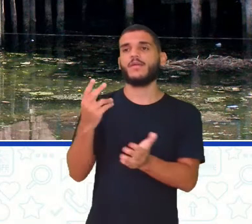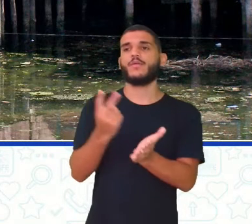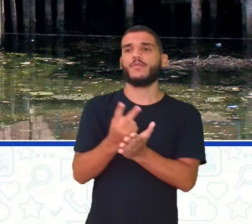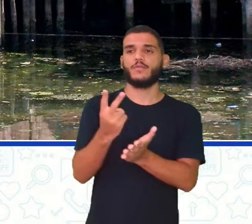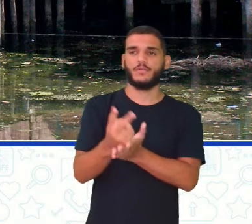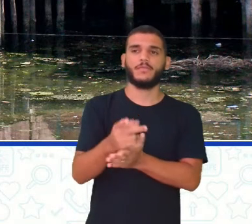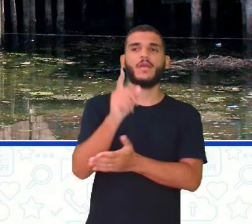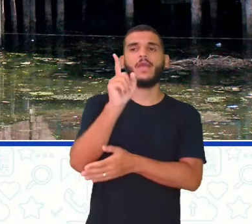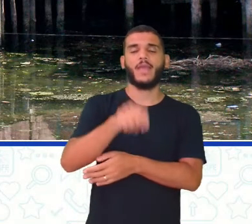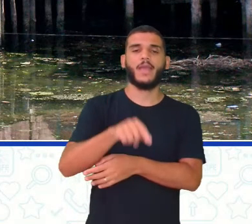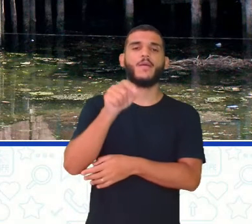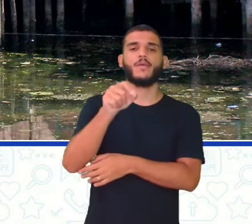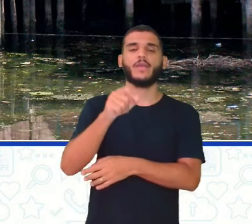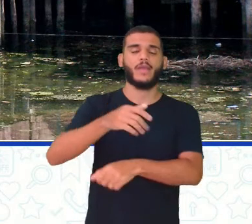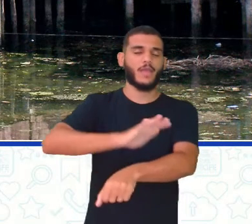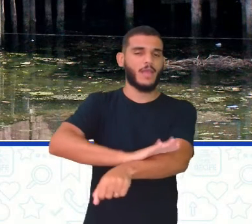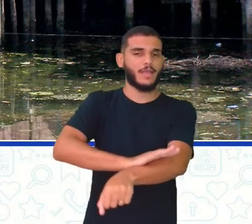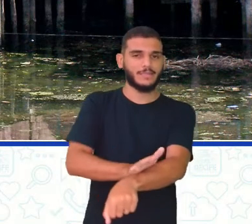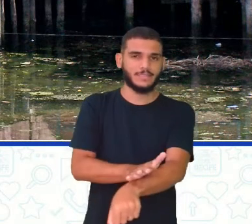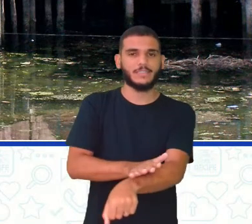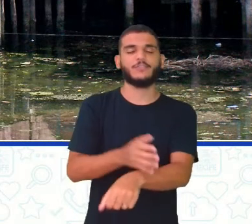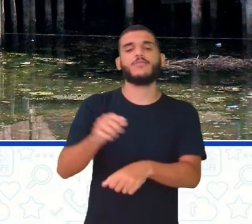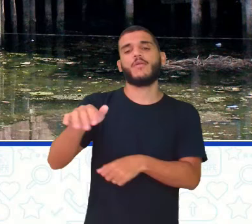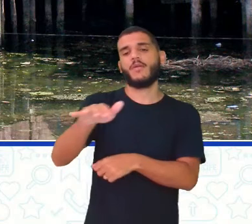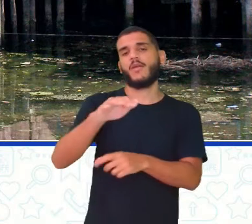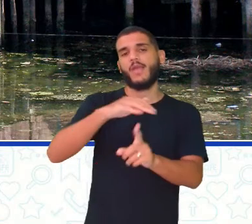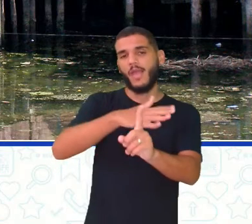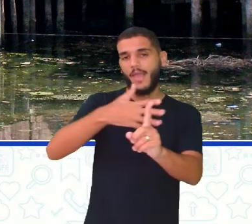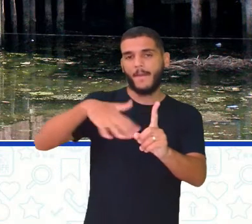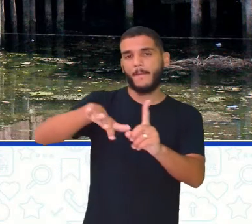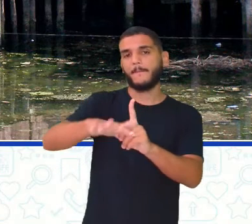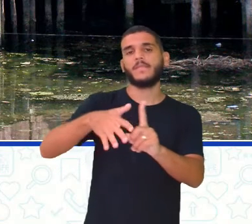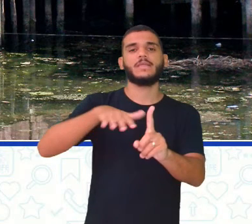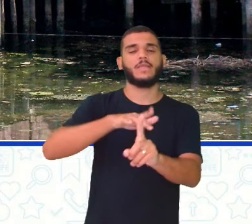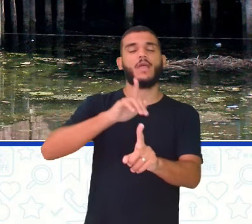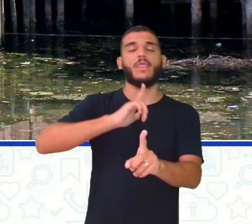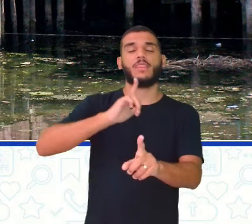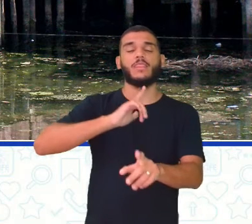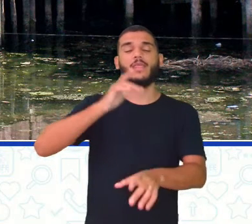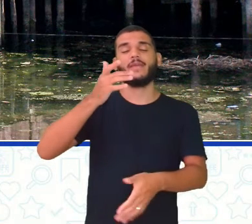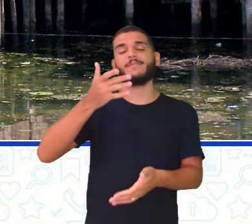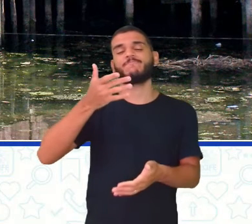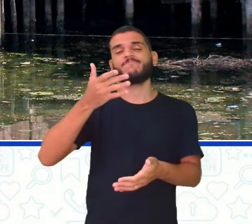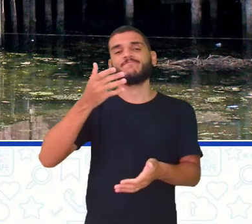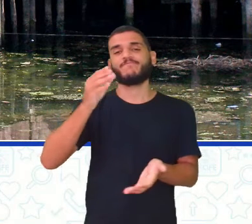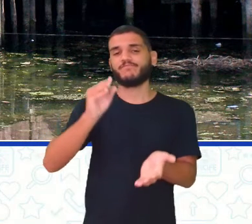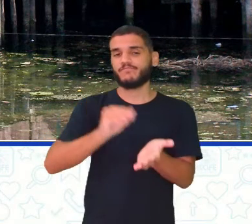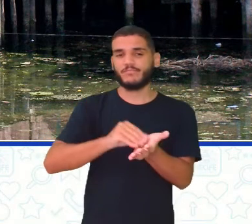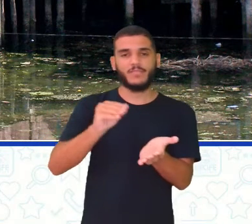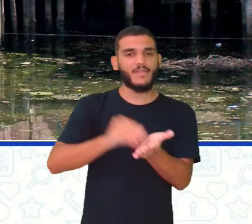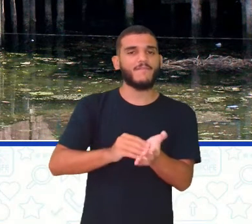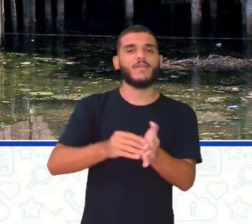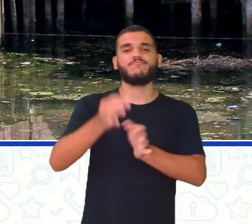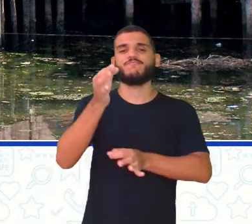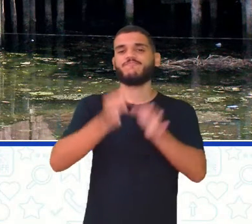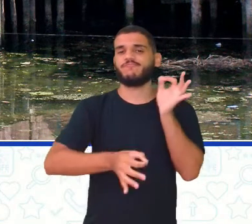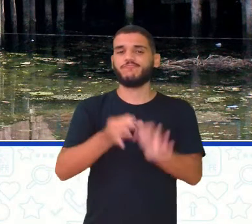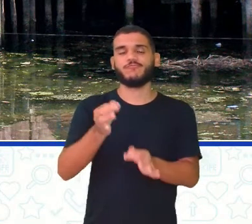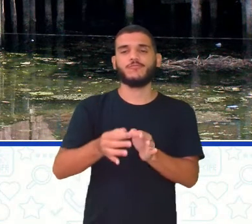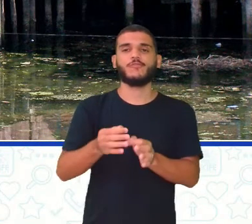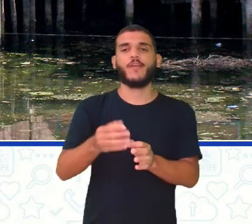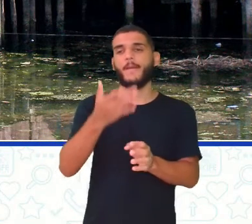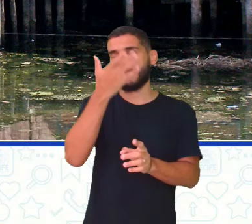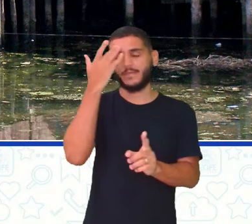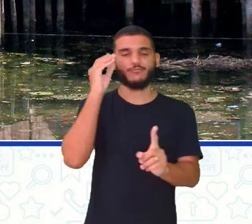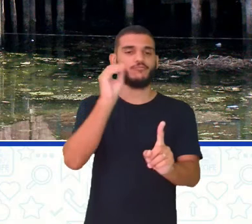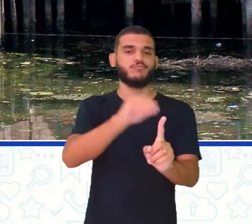É o racismo ambiental causador de injustiças cometidas contra grupos vulneráveis, né?